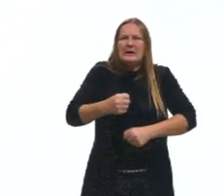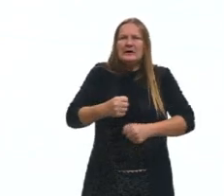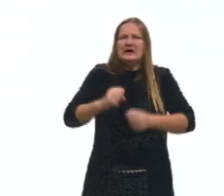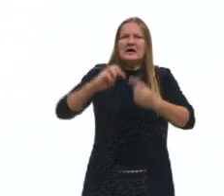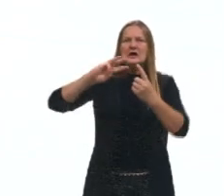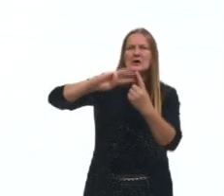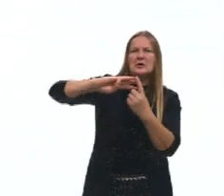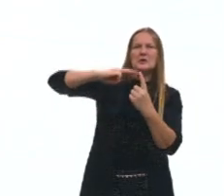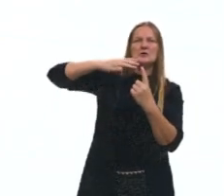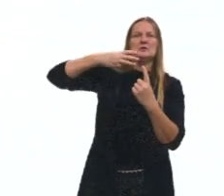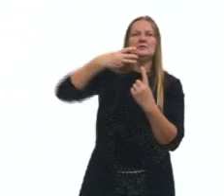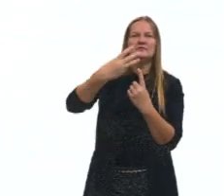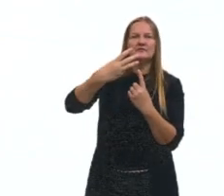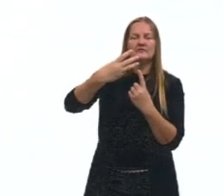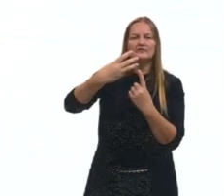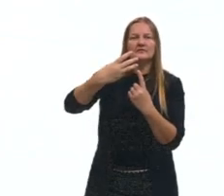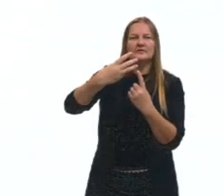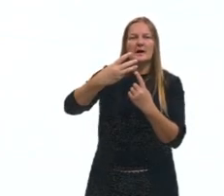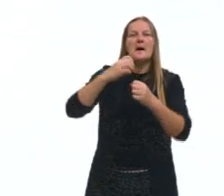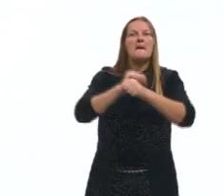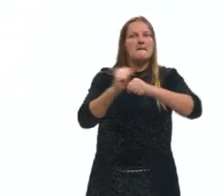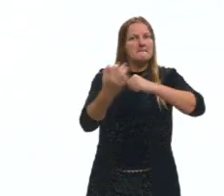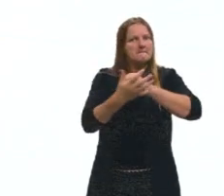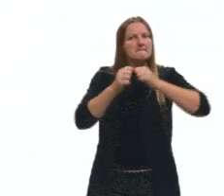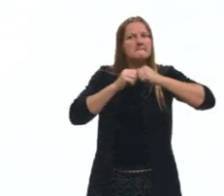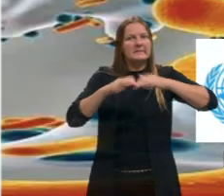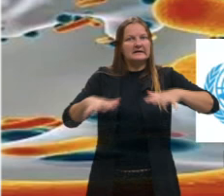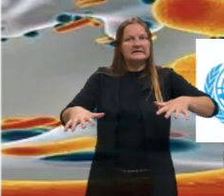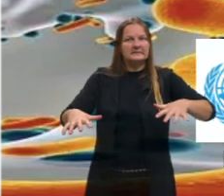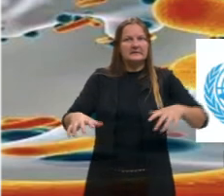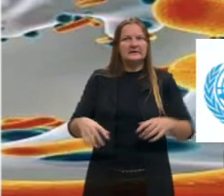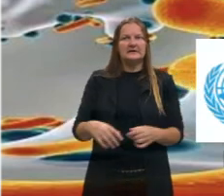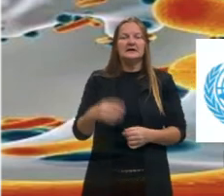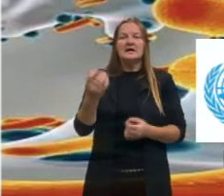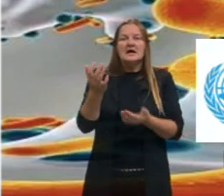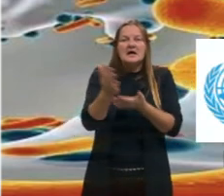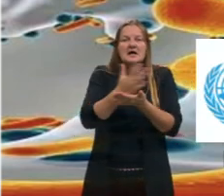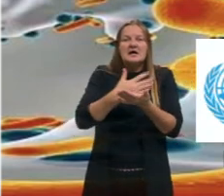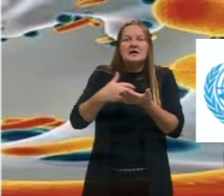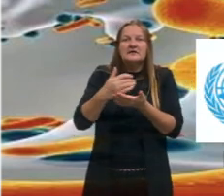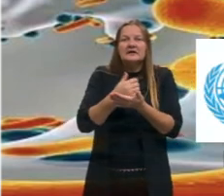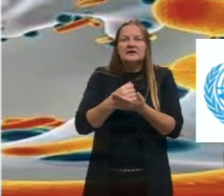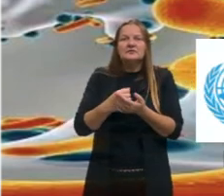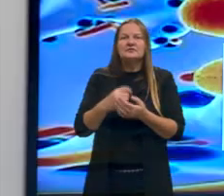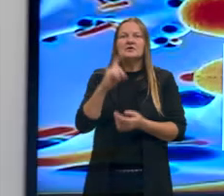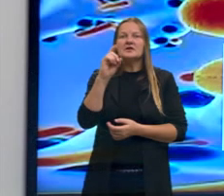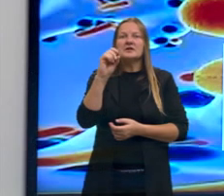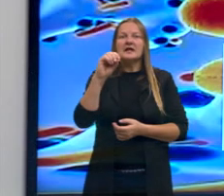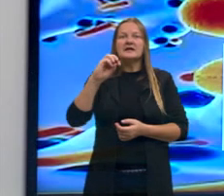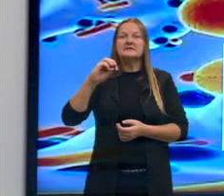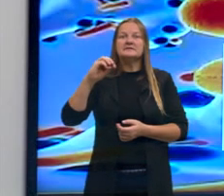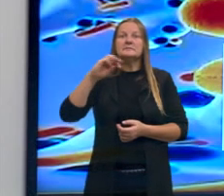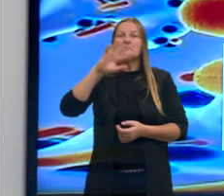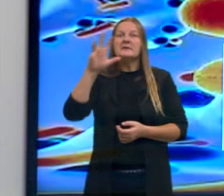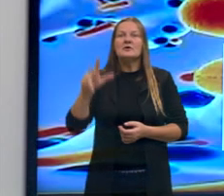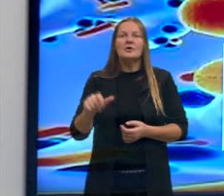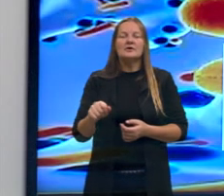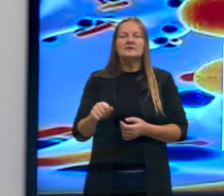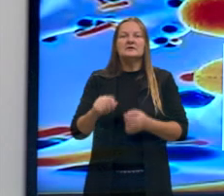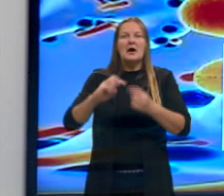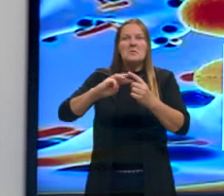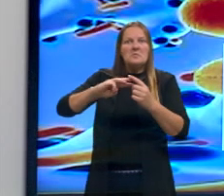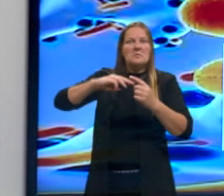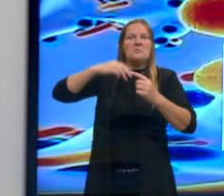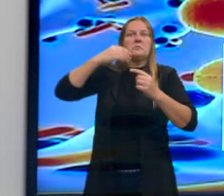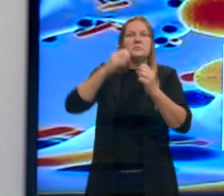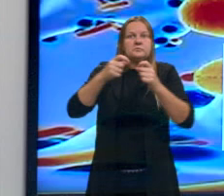triplicou na planilha Então esse dado aqui ó de 10 milhões ele vai